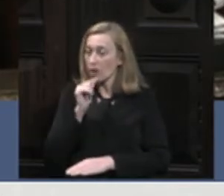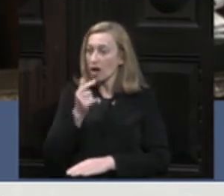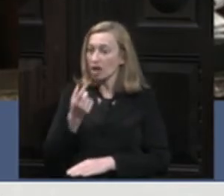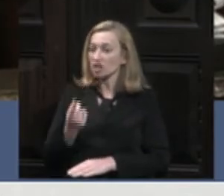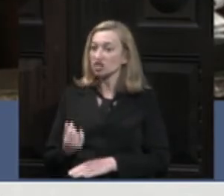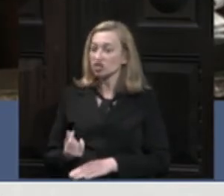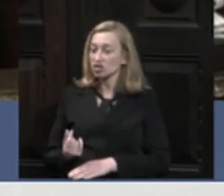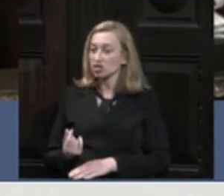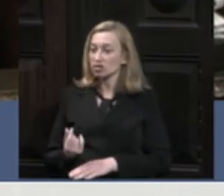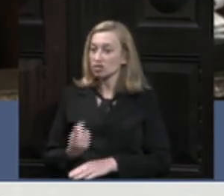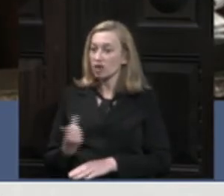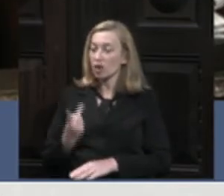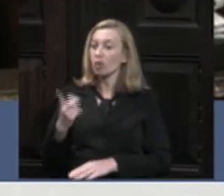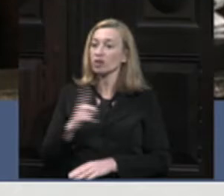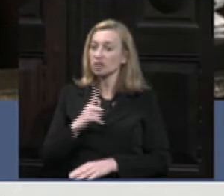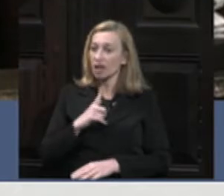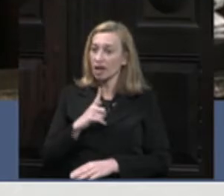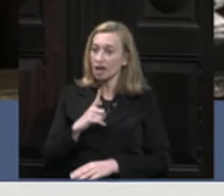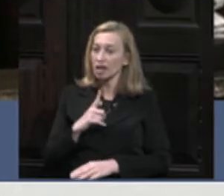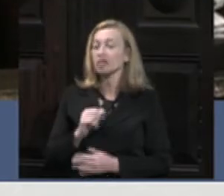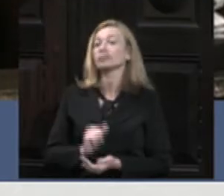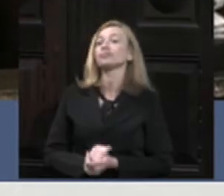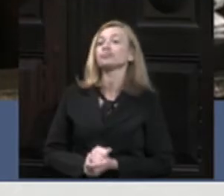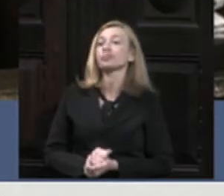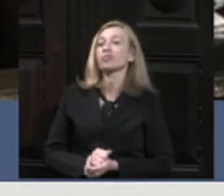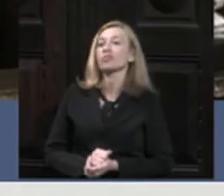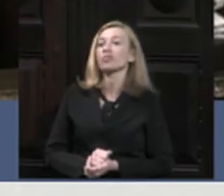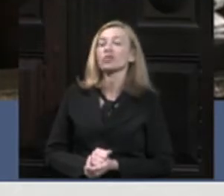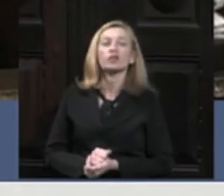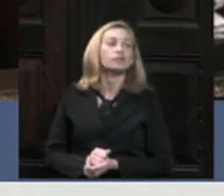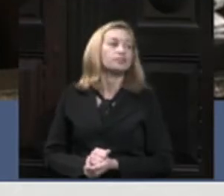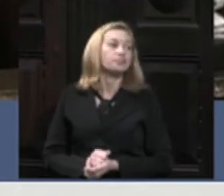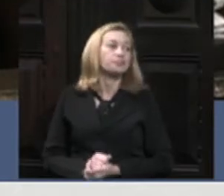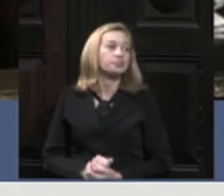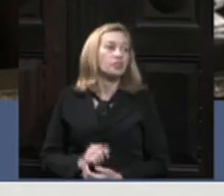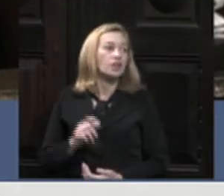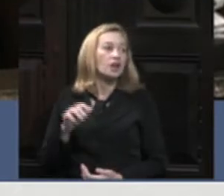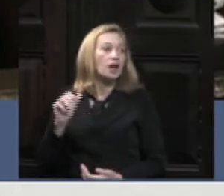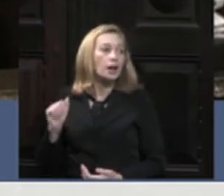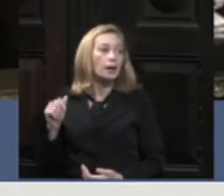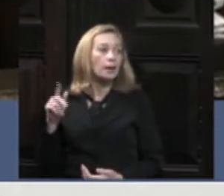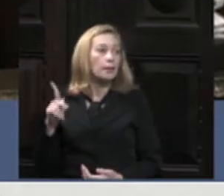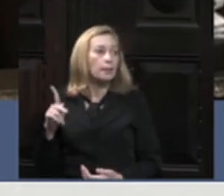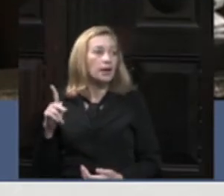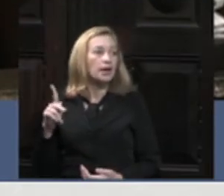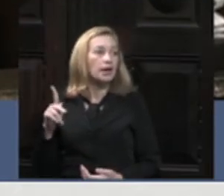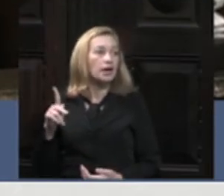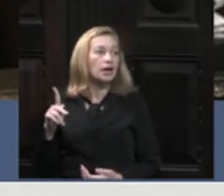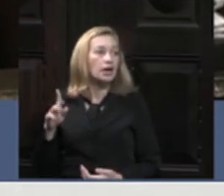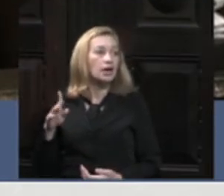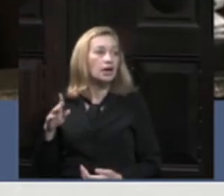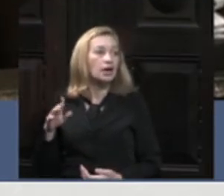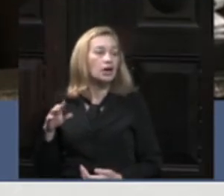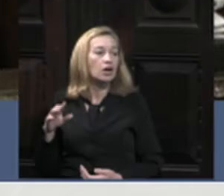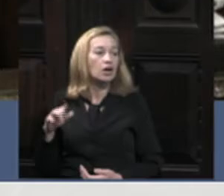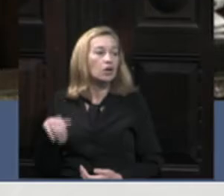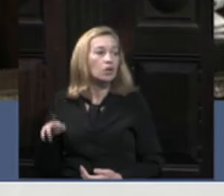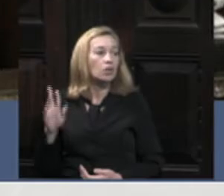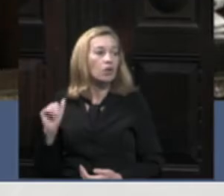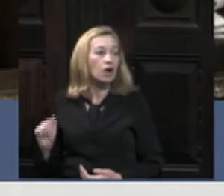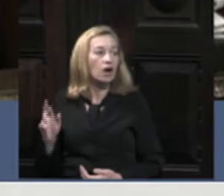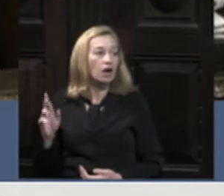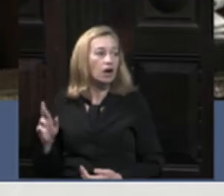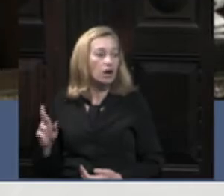juntamente com a Zona Sul, o Rio de Janeiro, a AP4 é uma parcela da Zona Oeste. Barra,